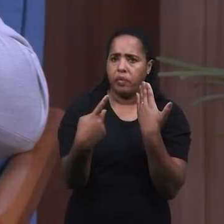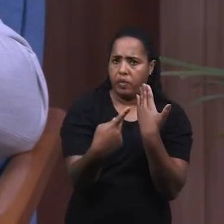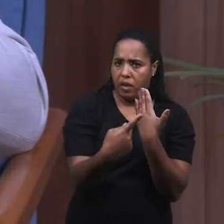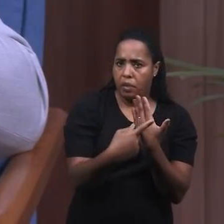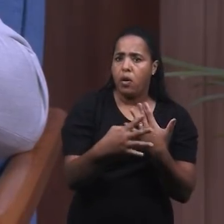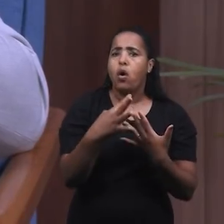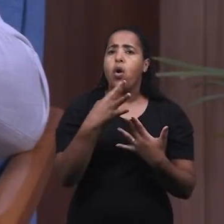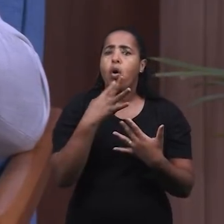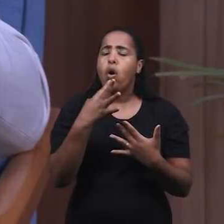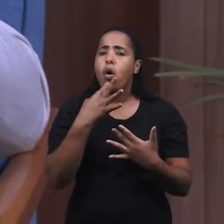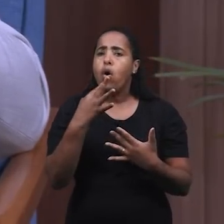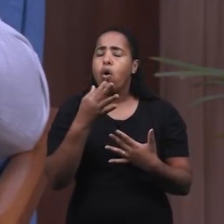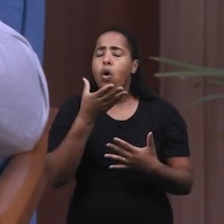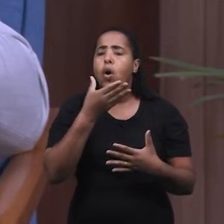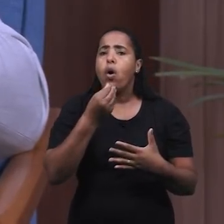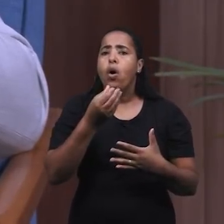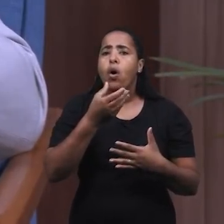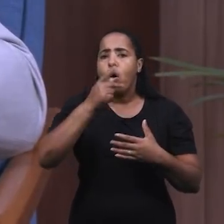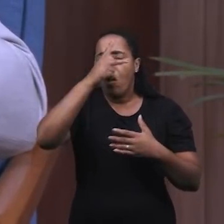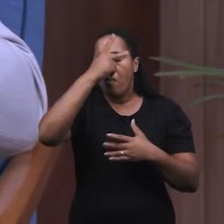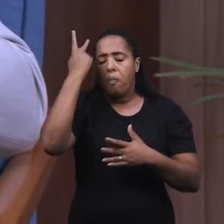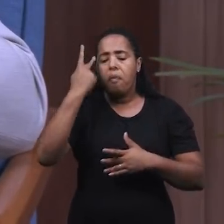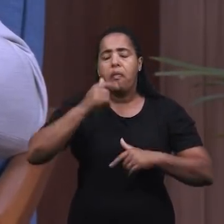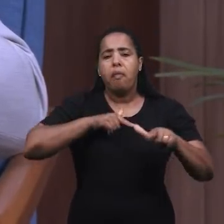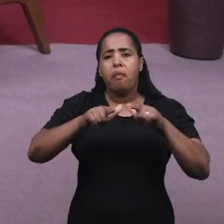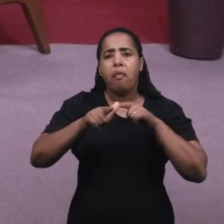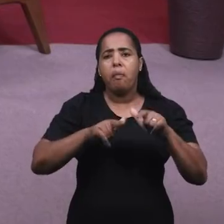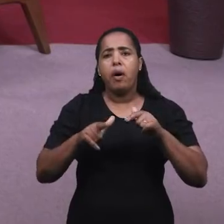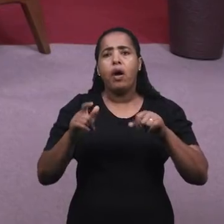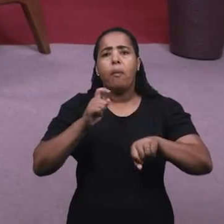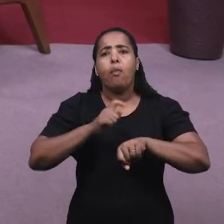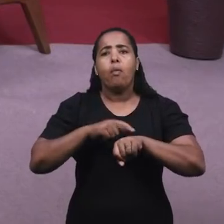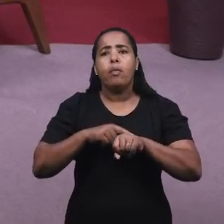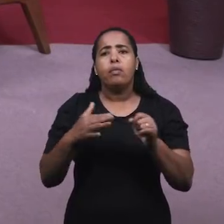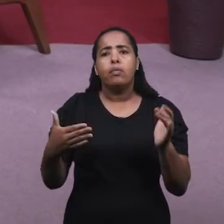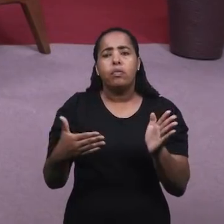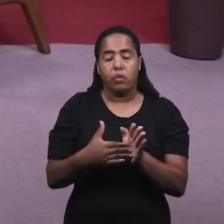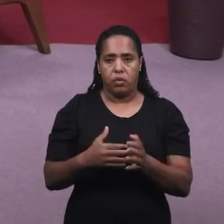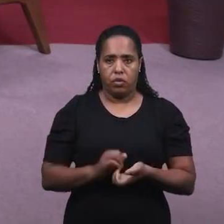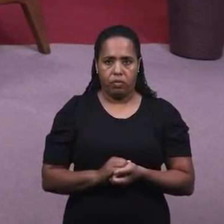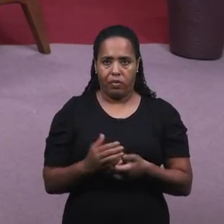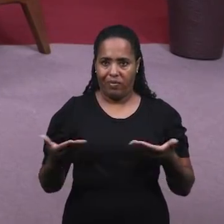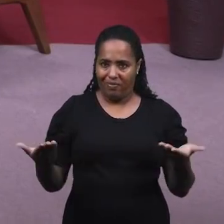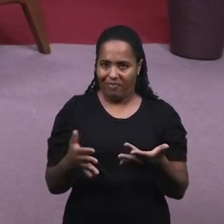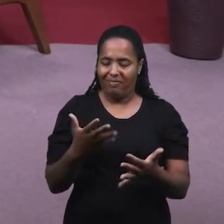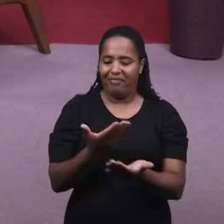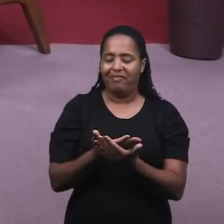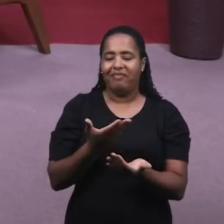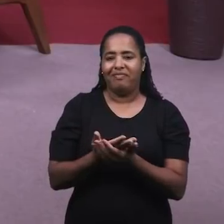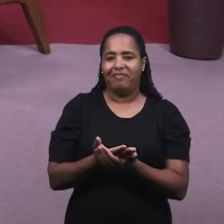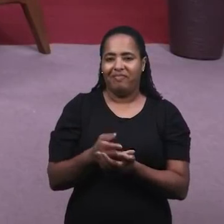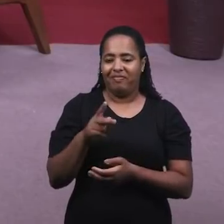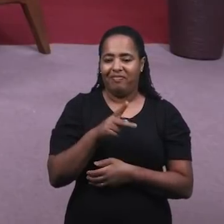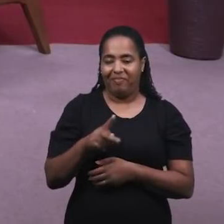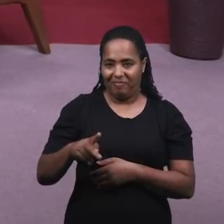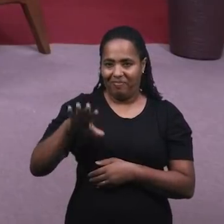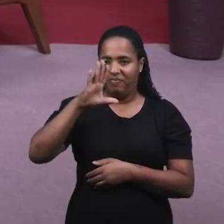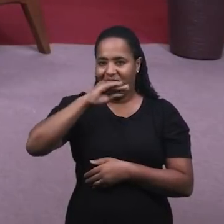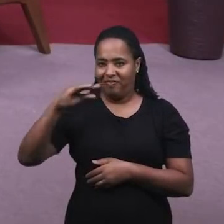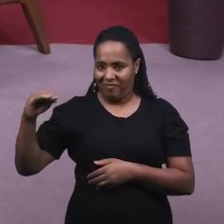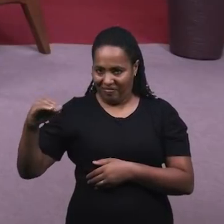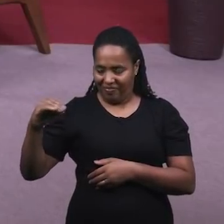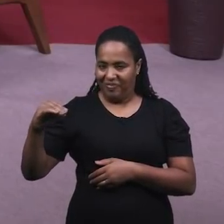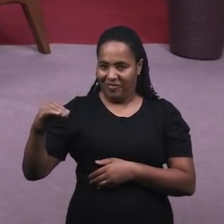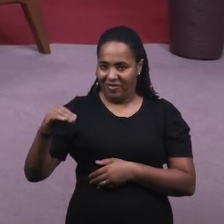como a parábola dos trabalhadores da última hora. Hoje, na aula para as crianças, intermediários e adolescentes, a professora Viviane